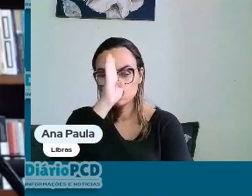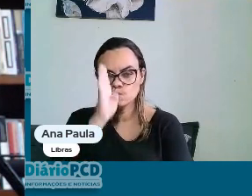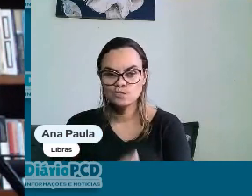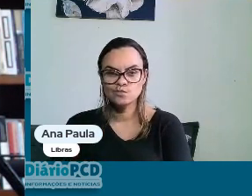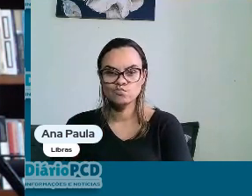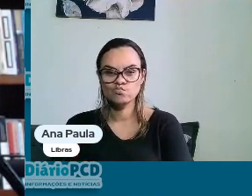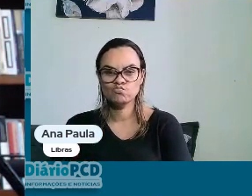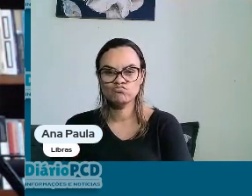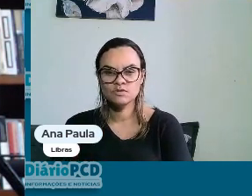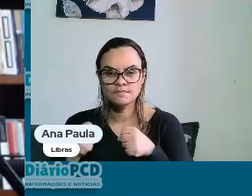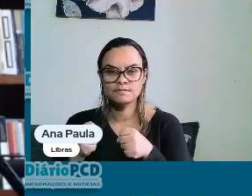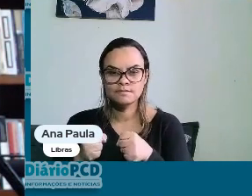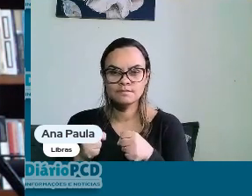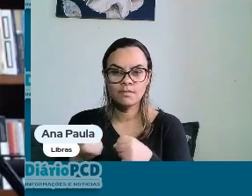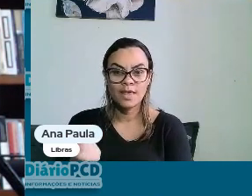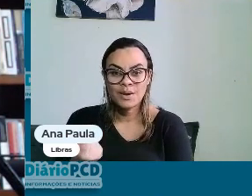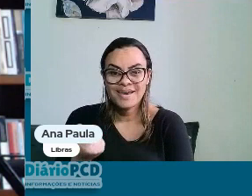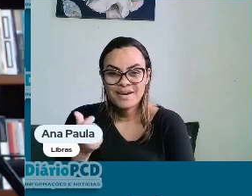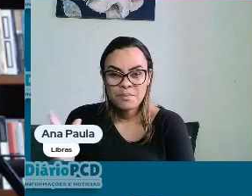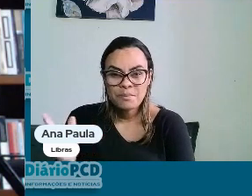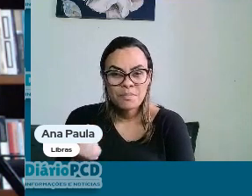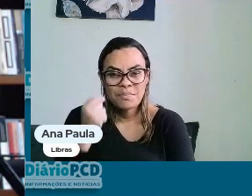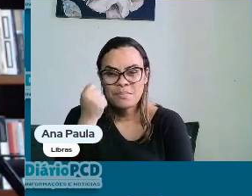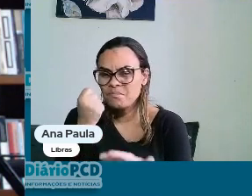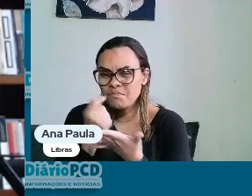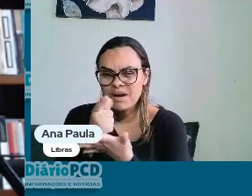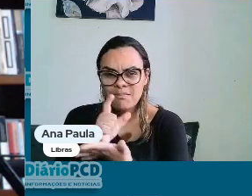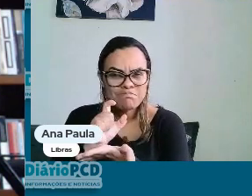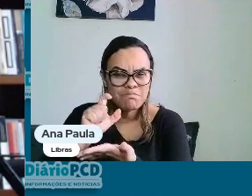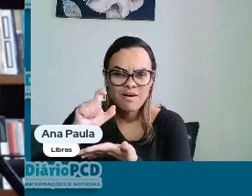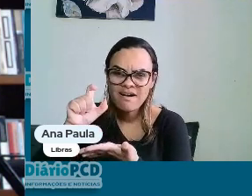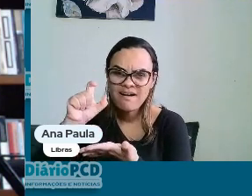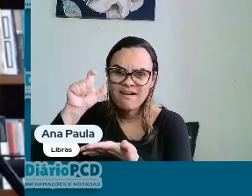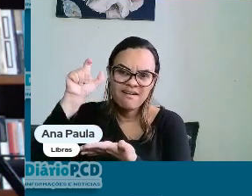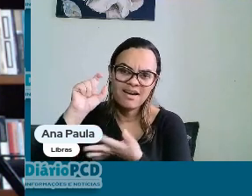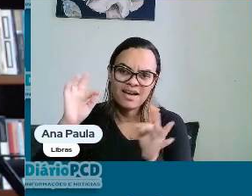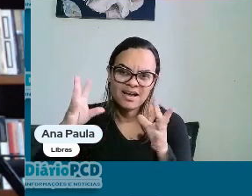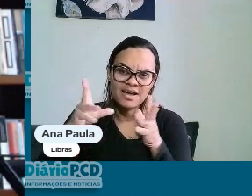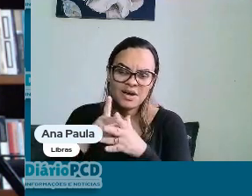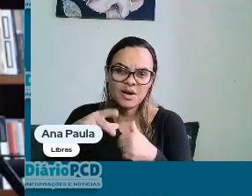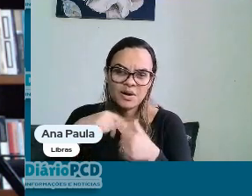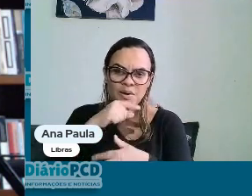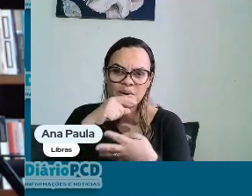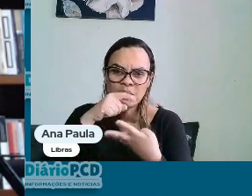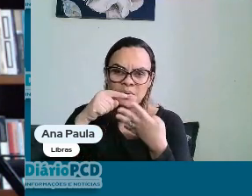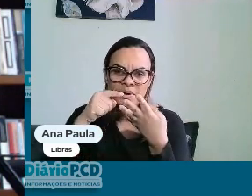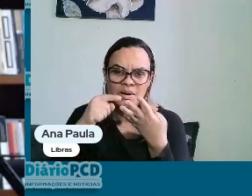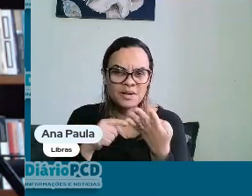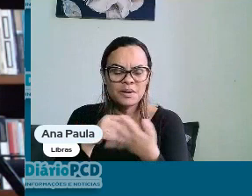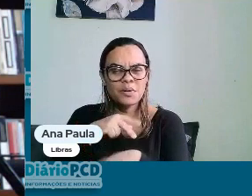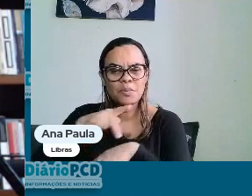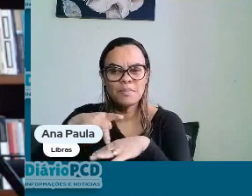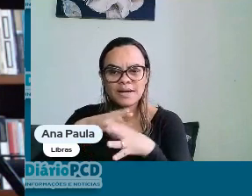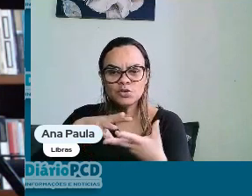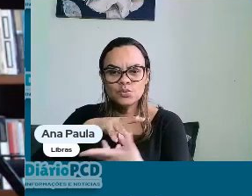o poder mais caro e mais custa de todos os poderes judiciários de todos os países do